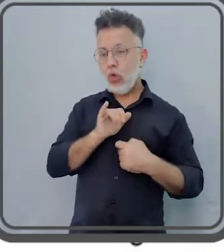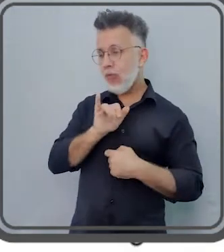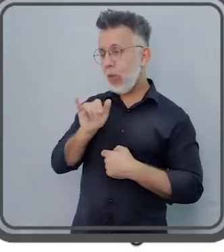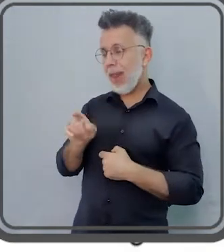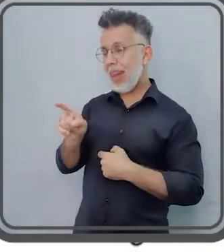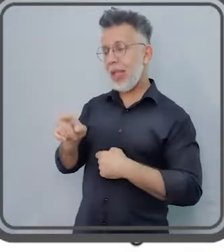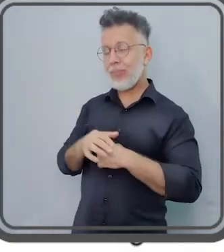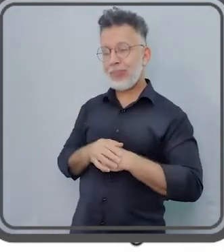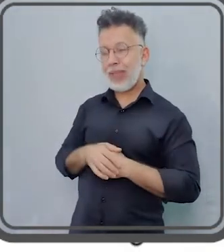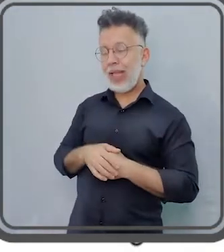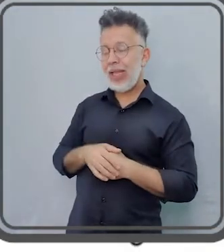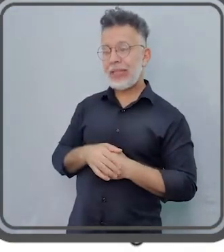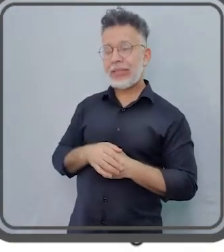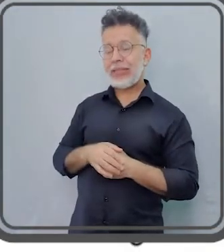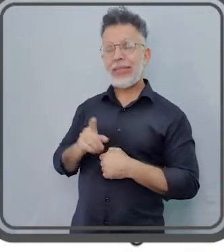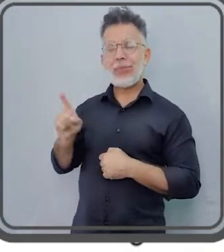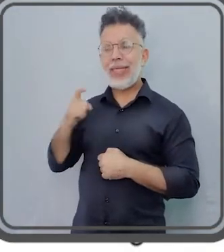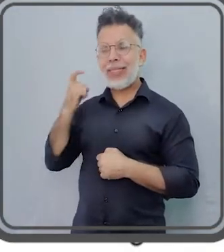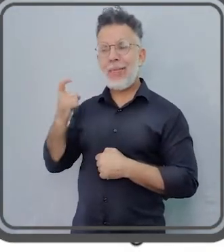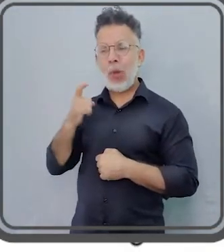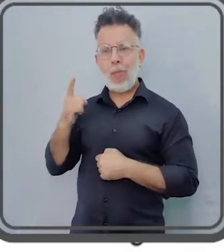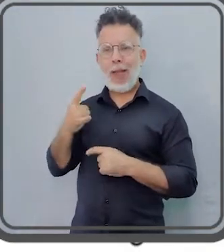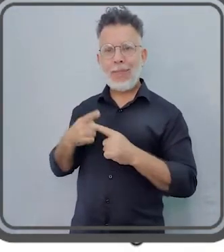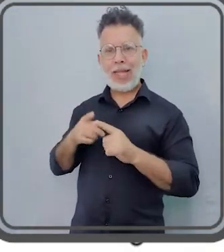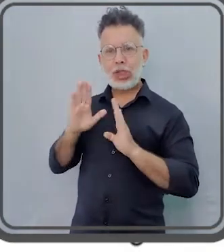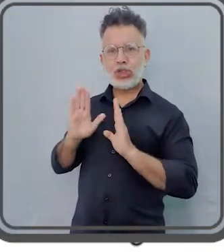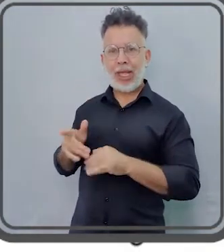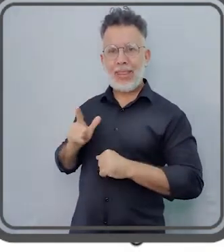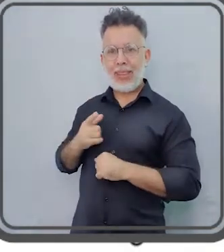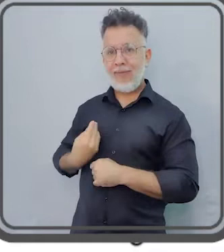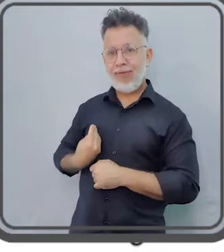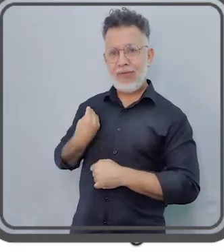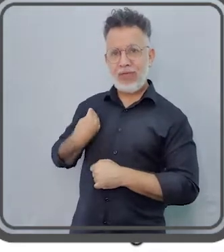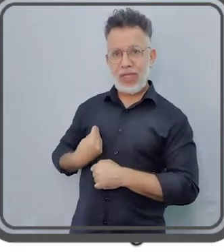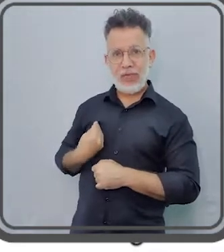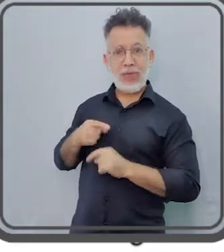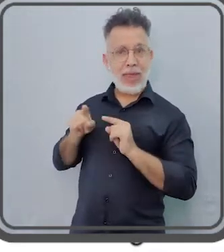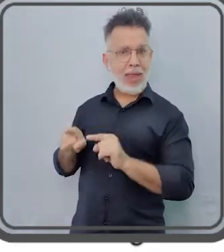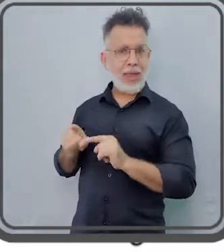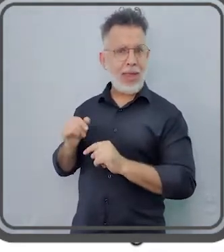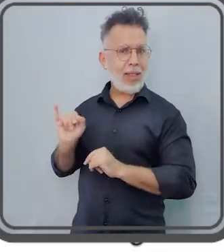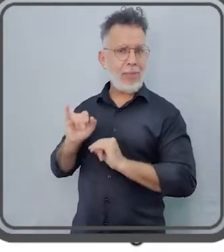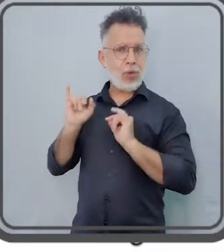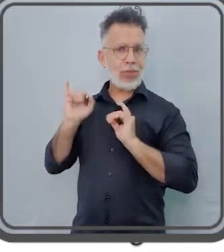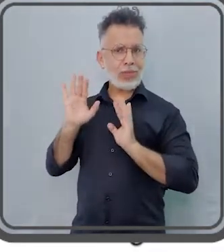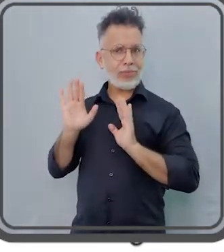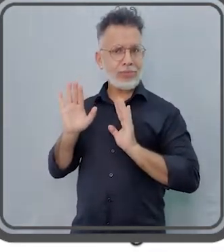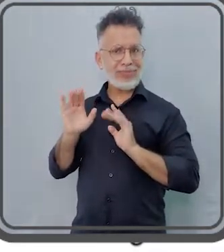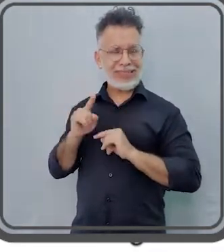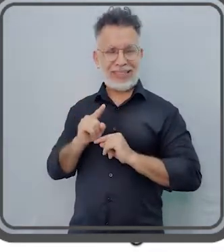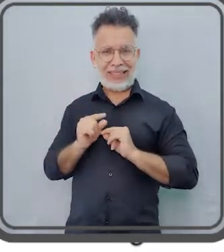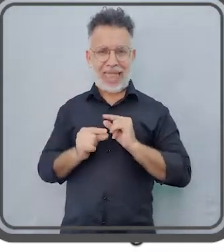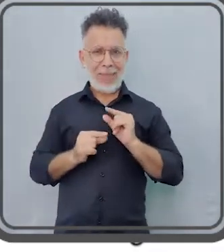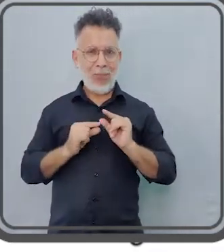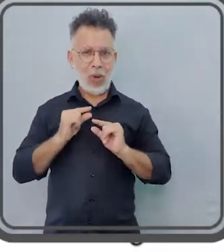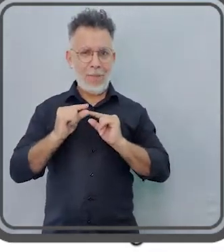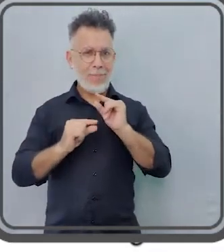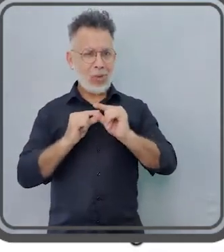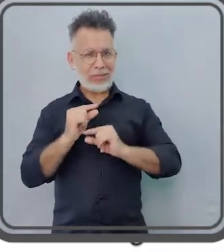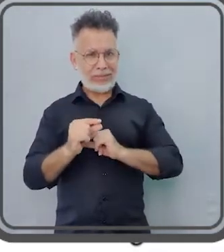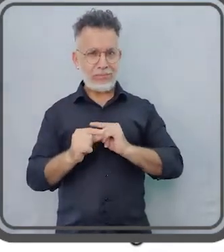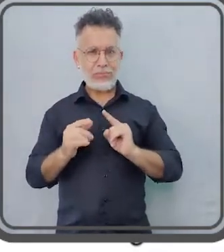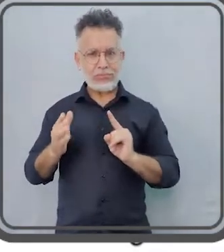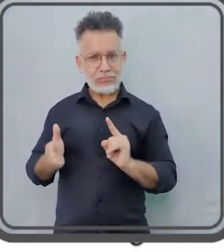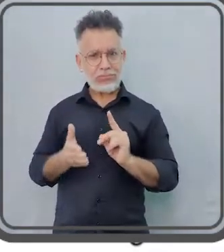disse para ela que ela não deveria se preocupar com isso, porque ela já estava viva e só aquilo bastava. Então, assim, de pouco em pouco,